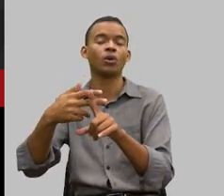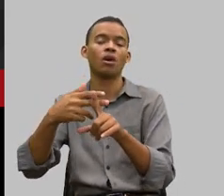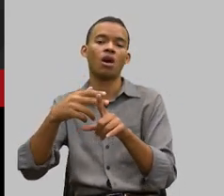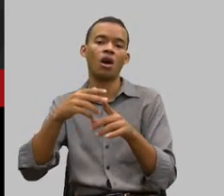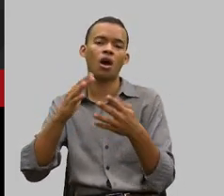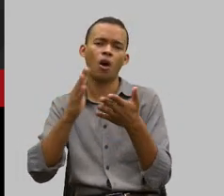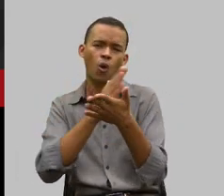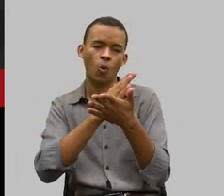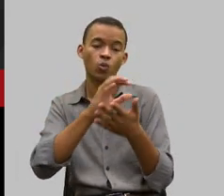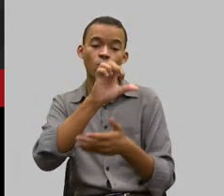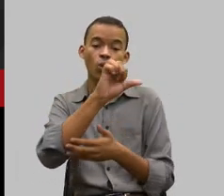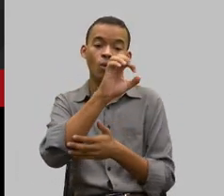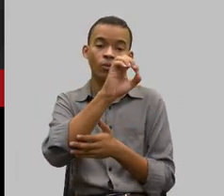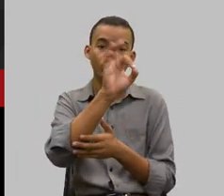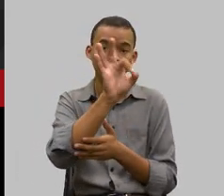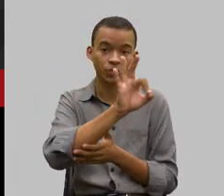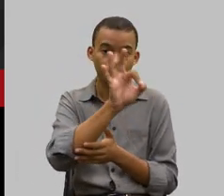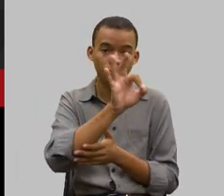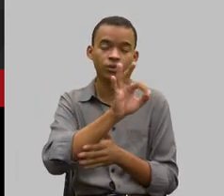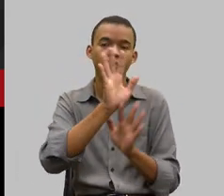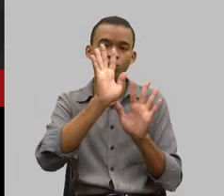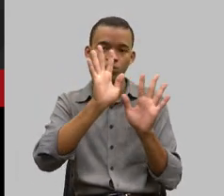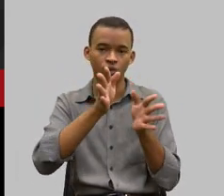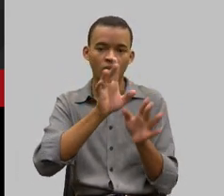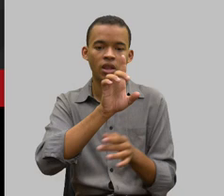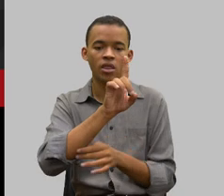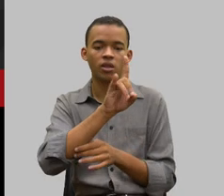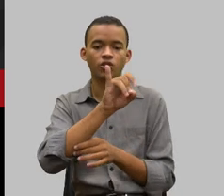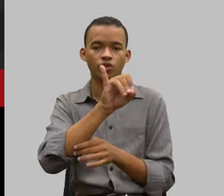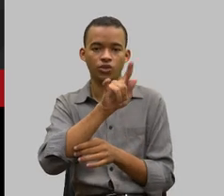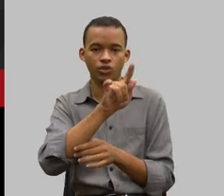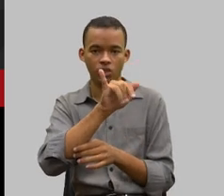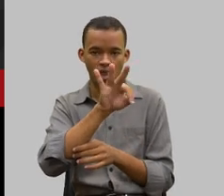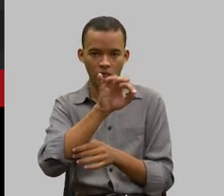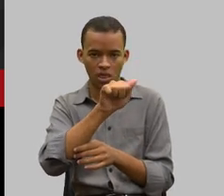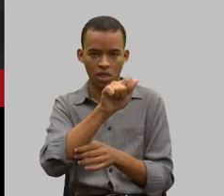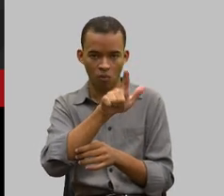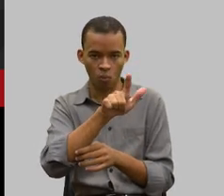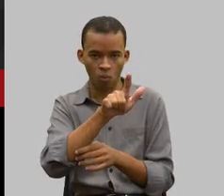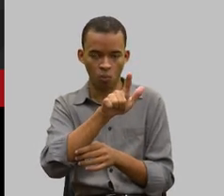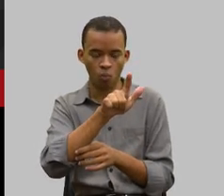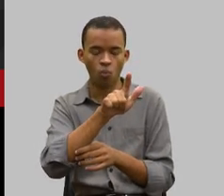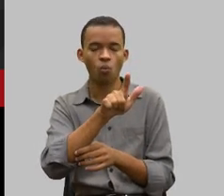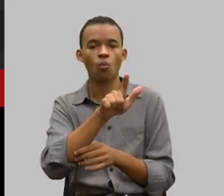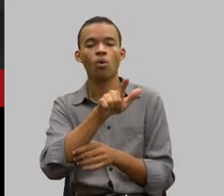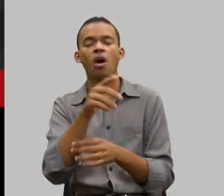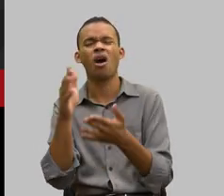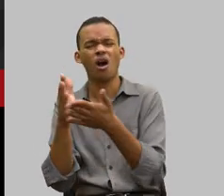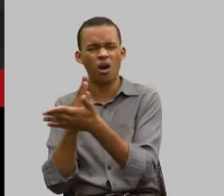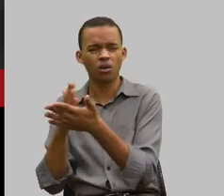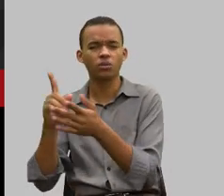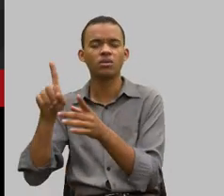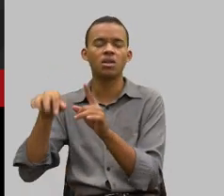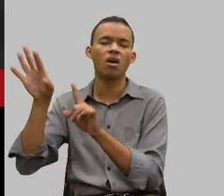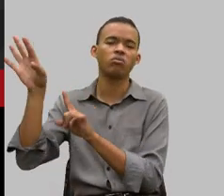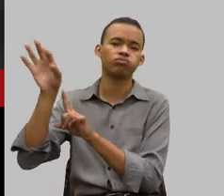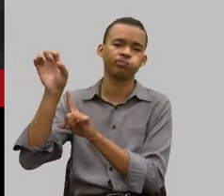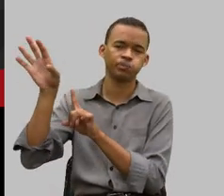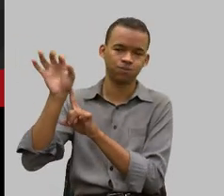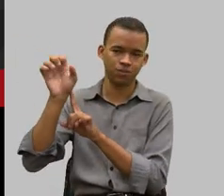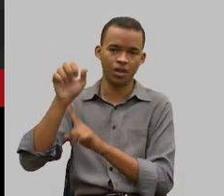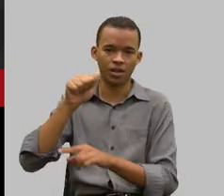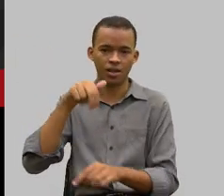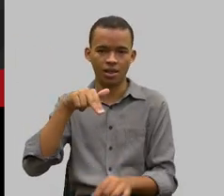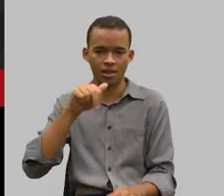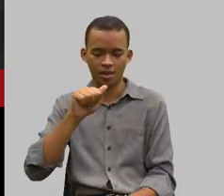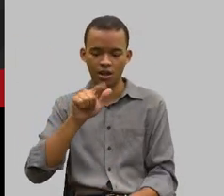multiprogramação os que estão com sinal analógico a gente tá mudando pro sinal digital com multiprogramação além de ampliar os os as cidades